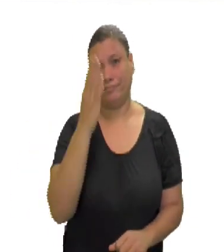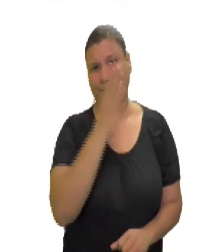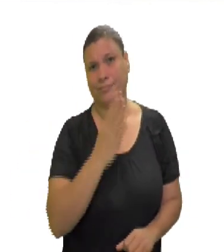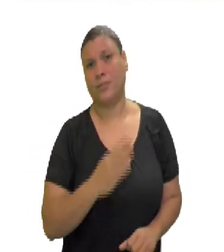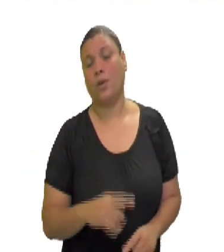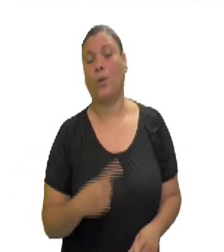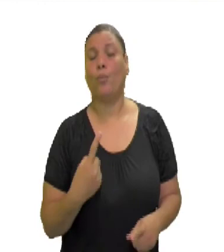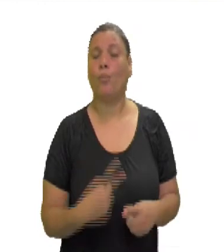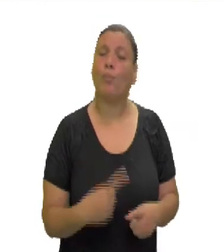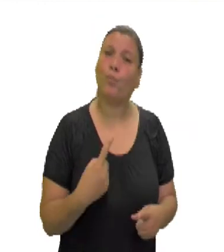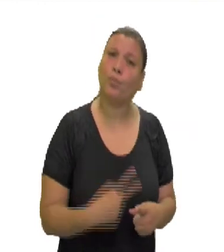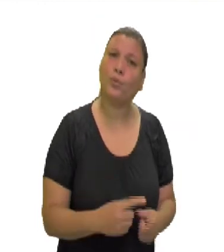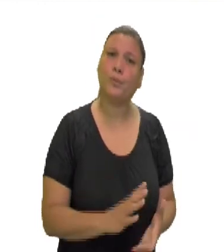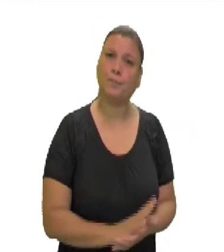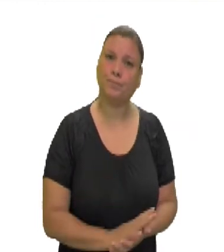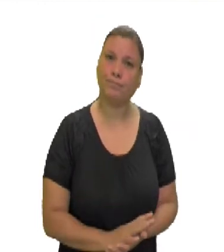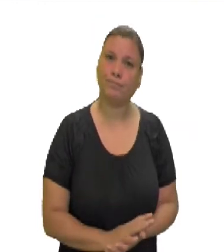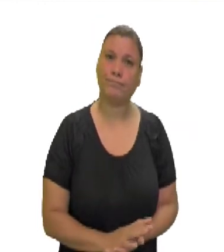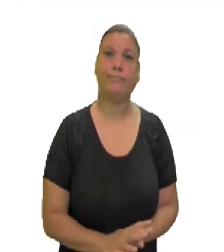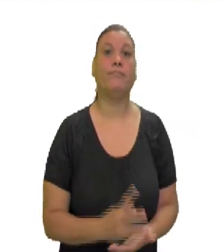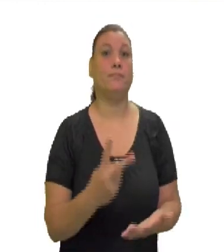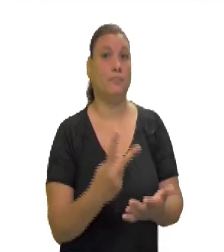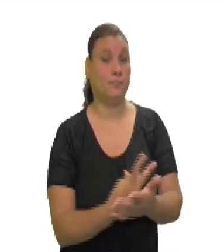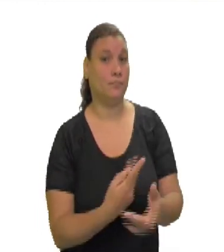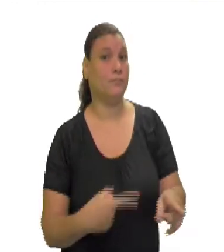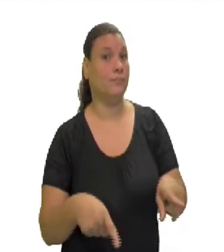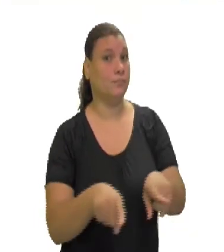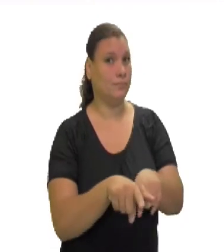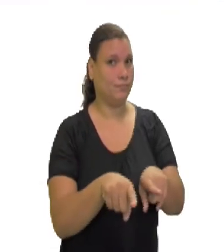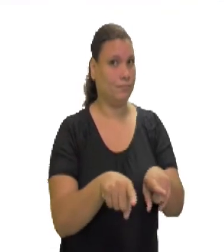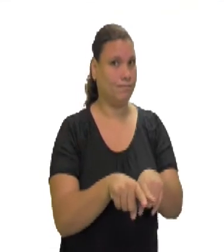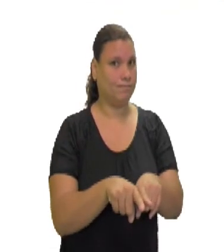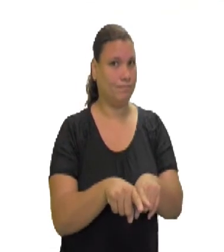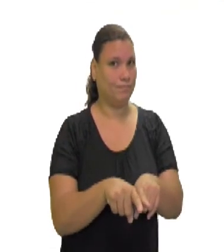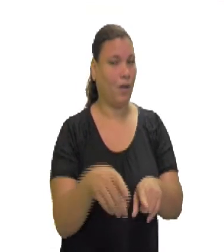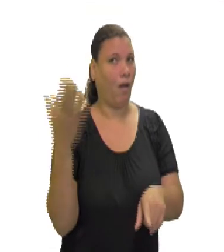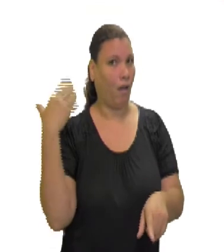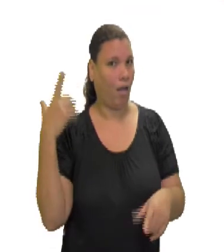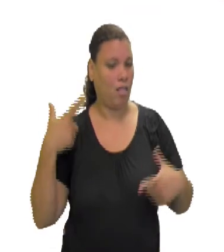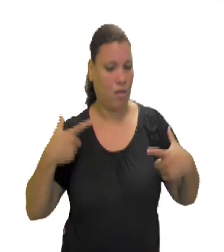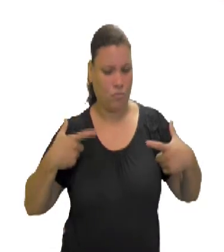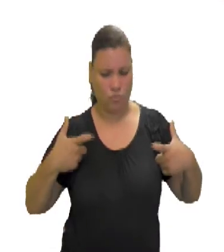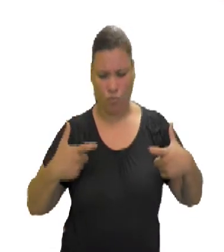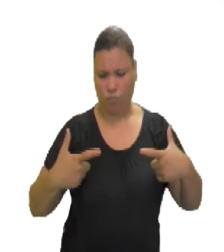período também aconteceram, uma porção de guerras por território.